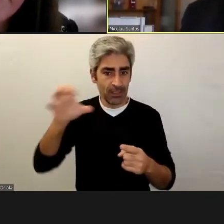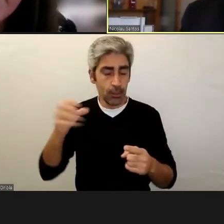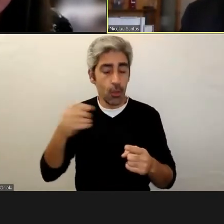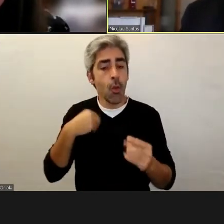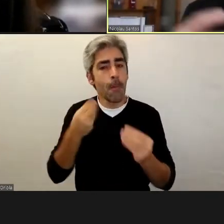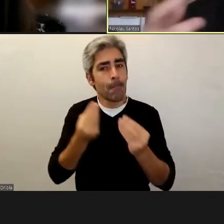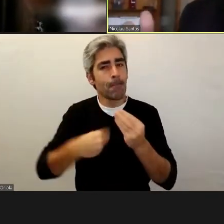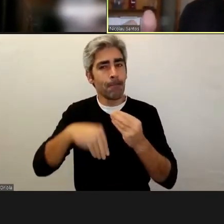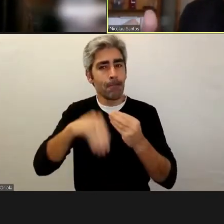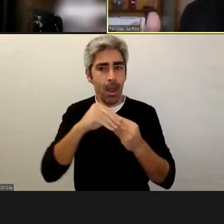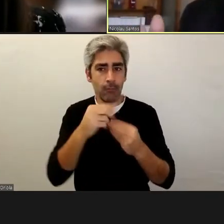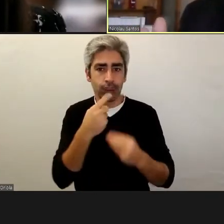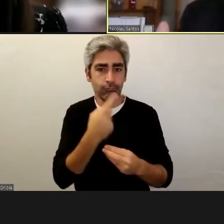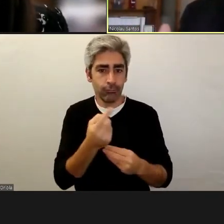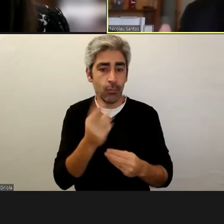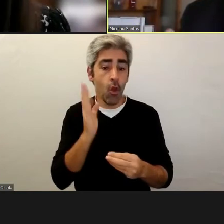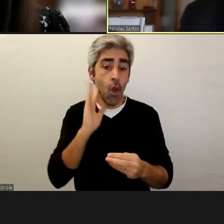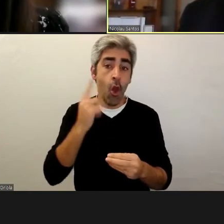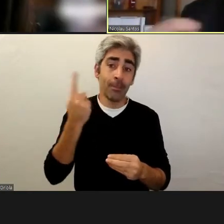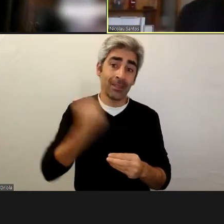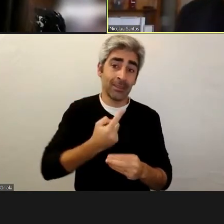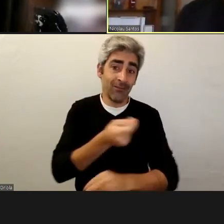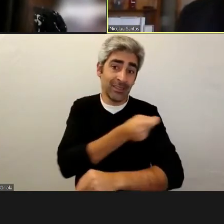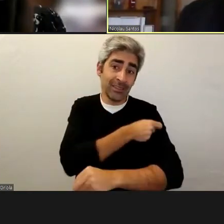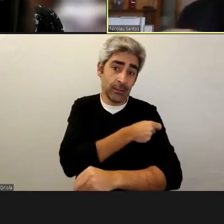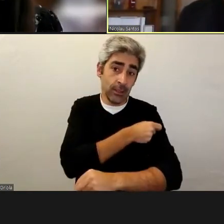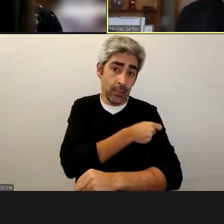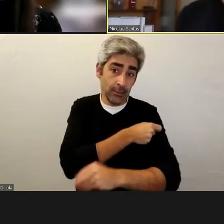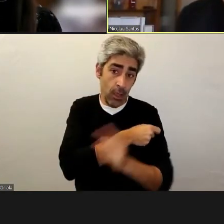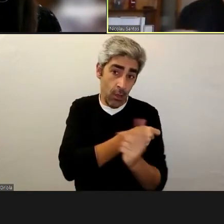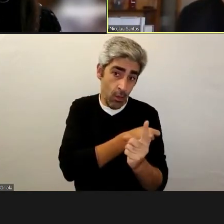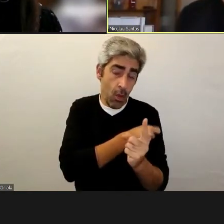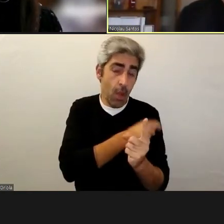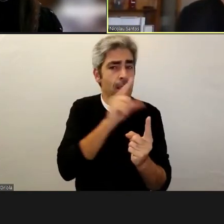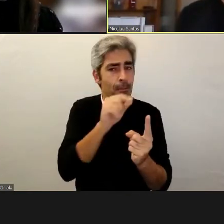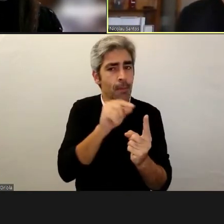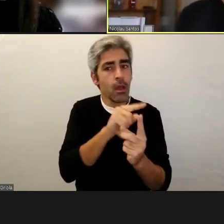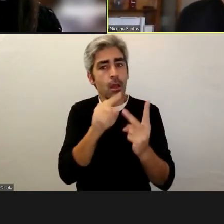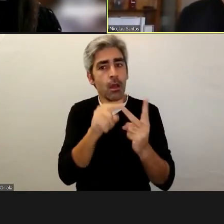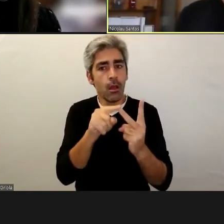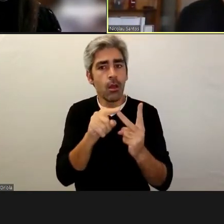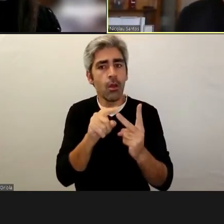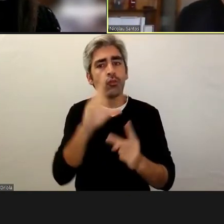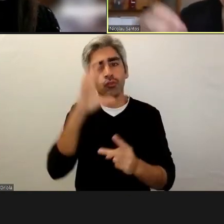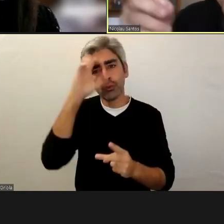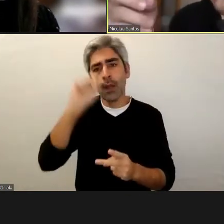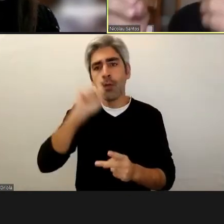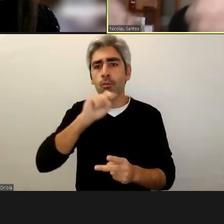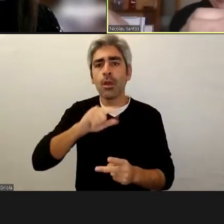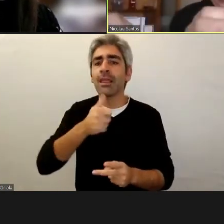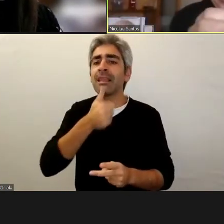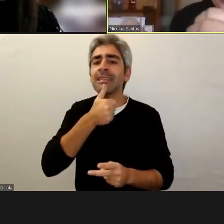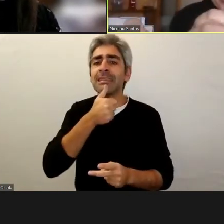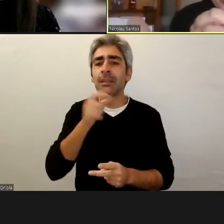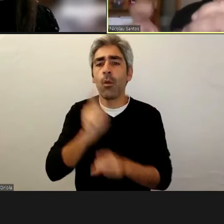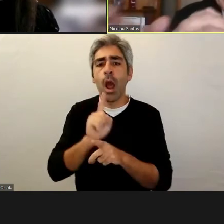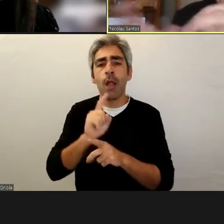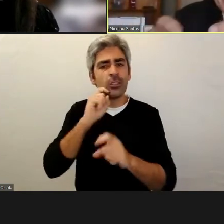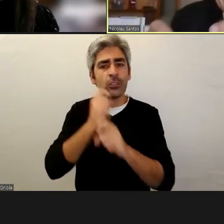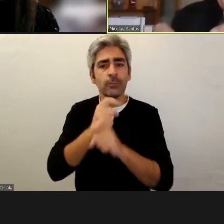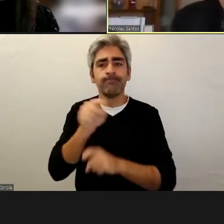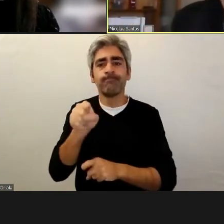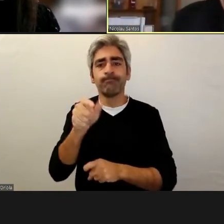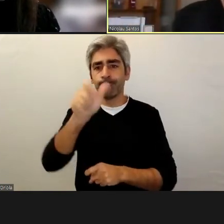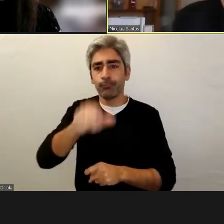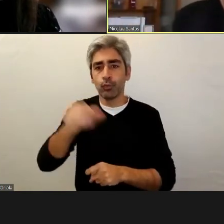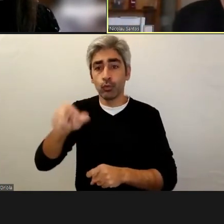que, em vez da obrigação de vacinação, também, eventualmente, o Estado poder decidir exigir às pessoas que não se